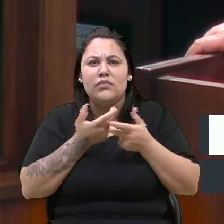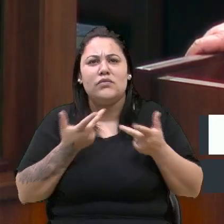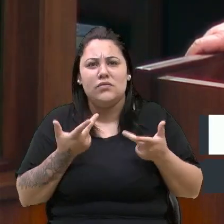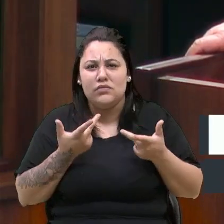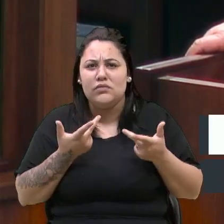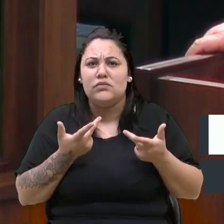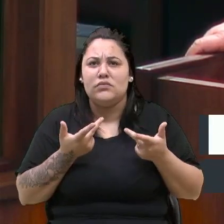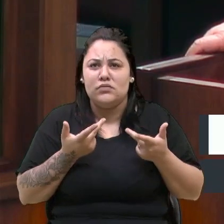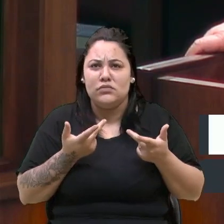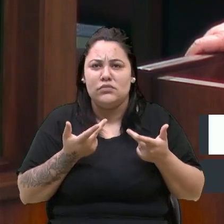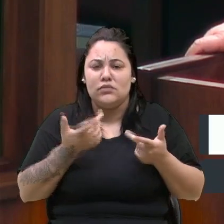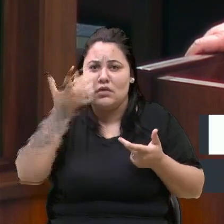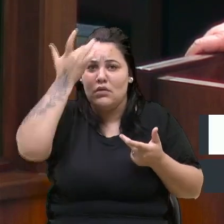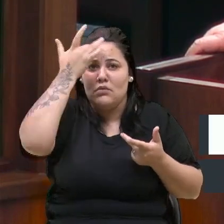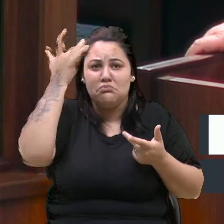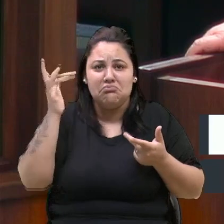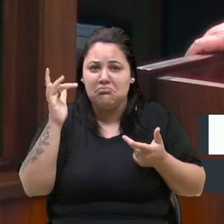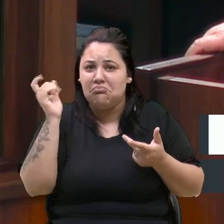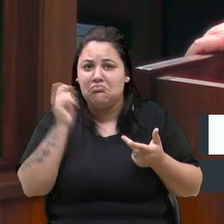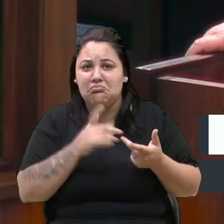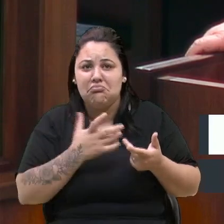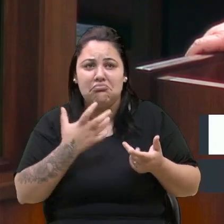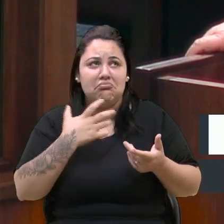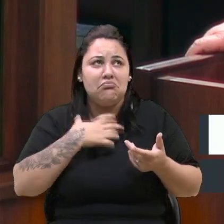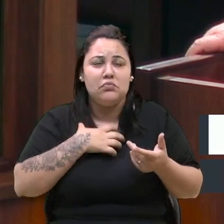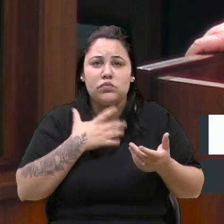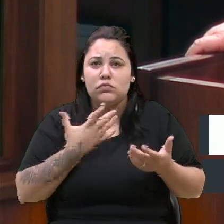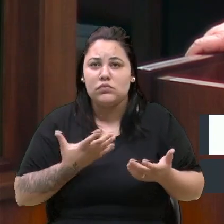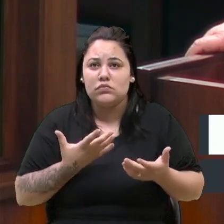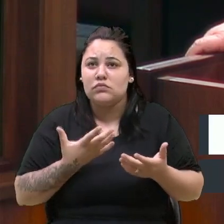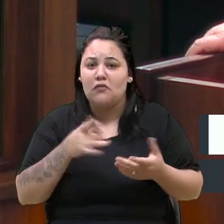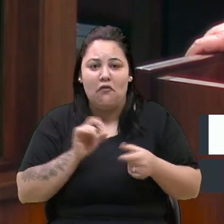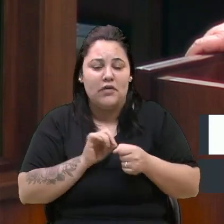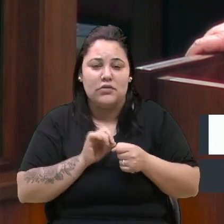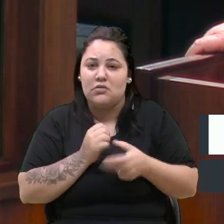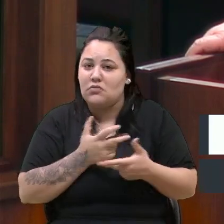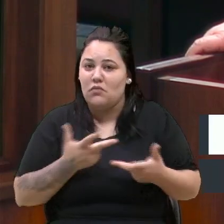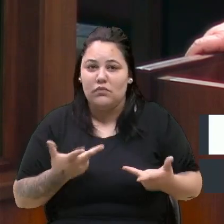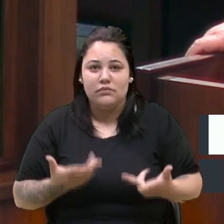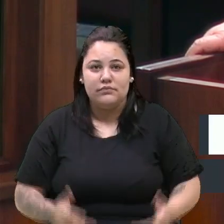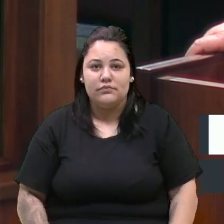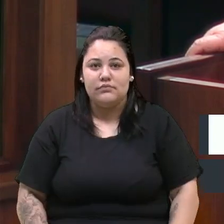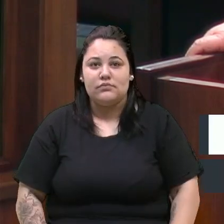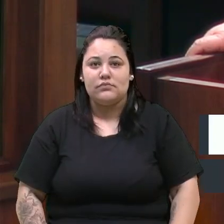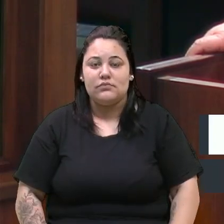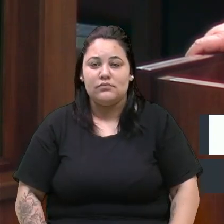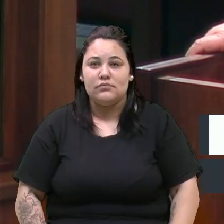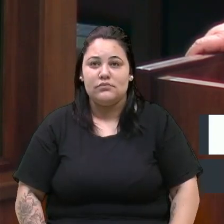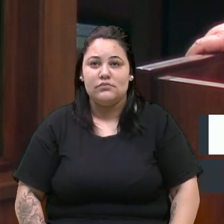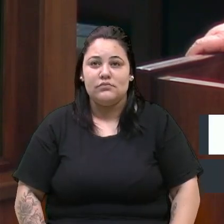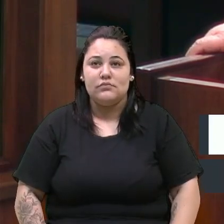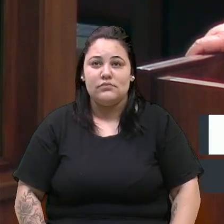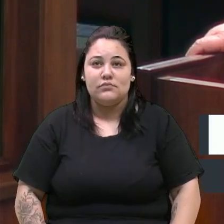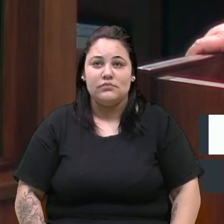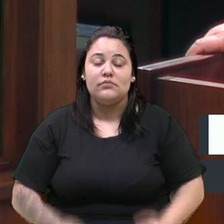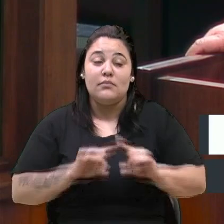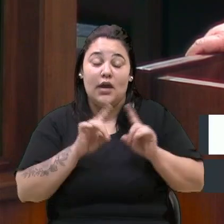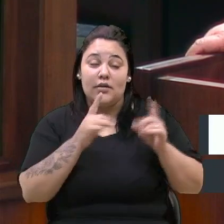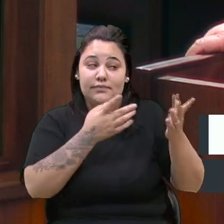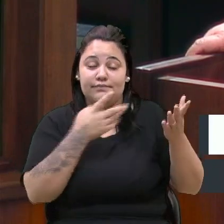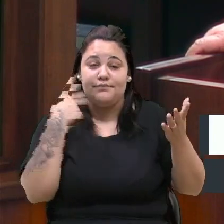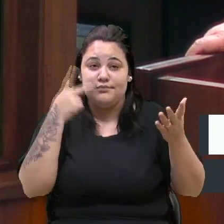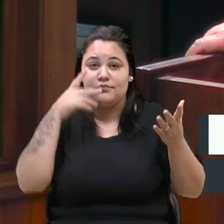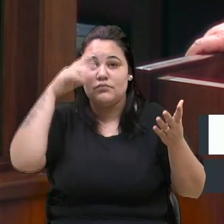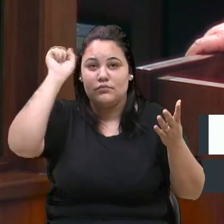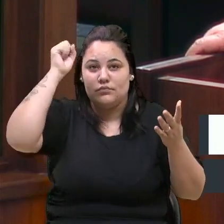sabe de que forma vai ser feito. Mas o vereador Xuxa esteve